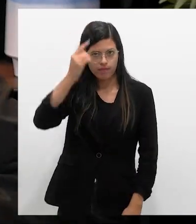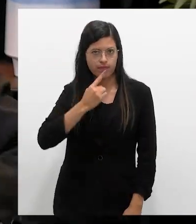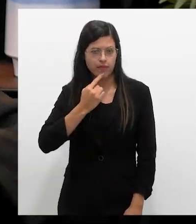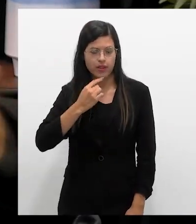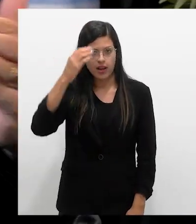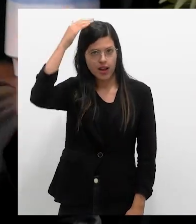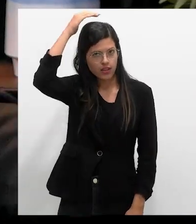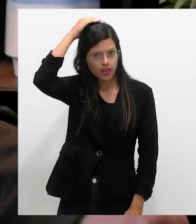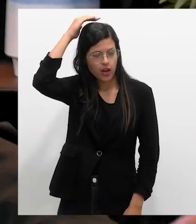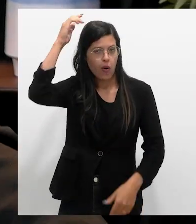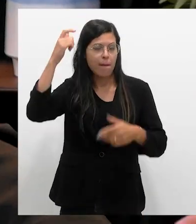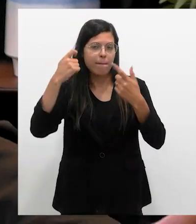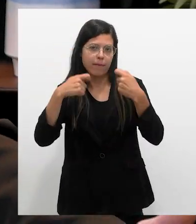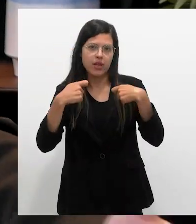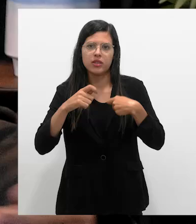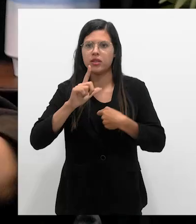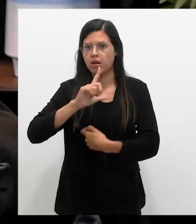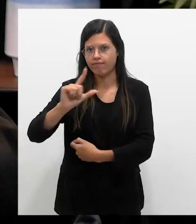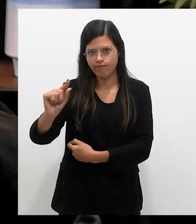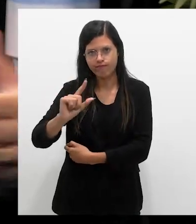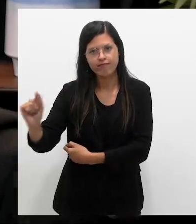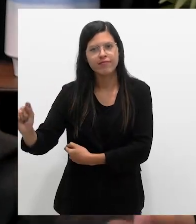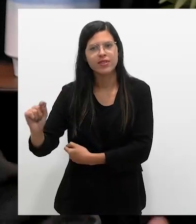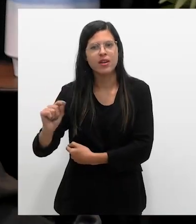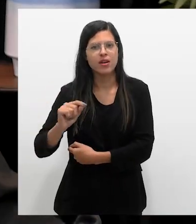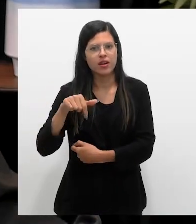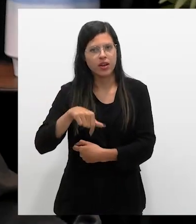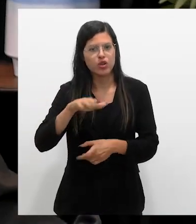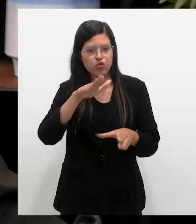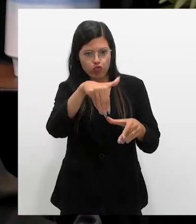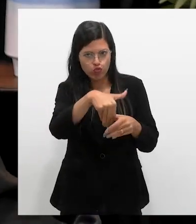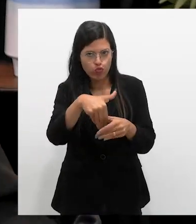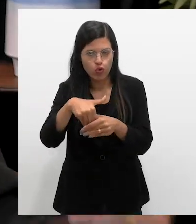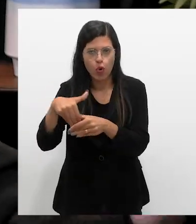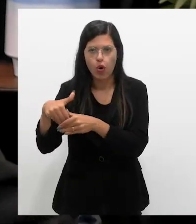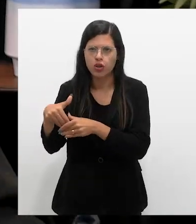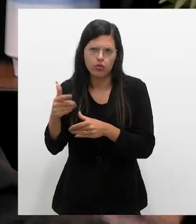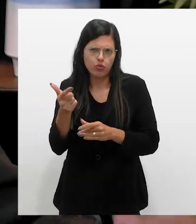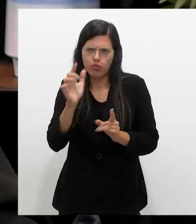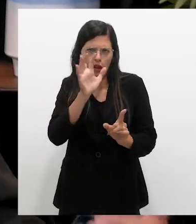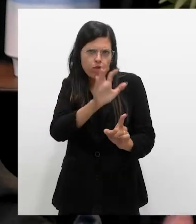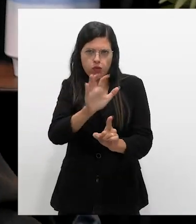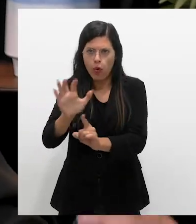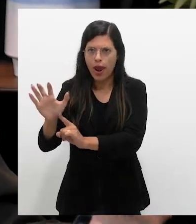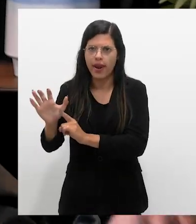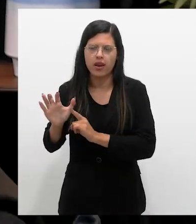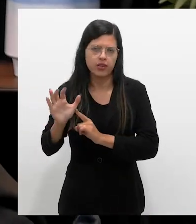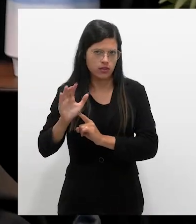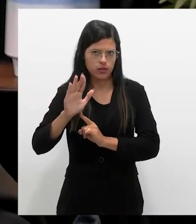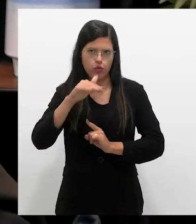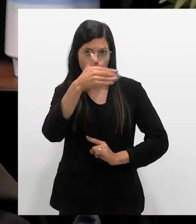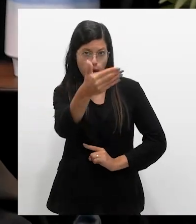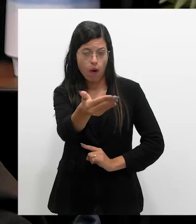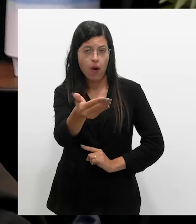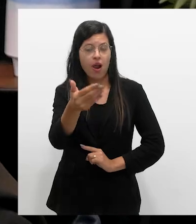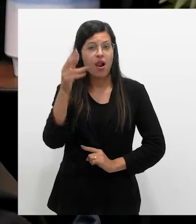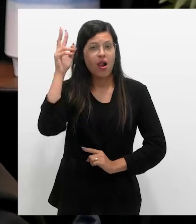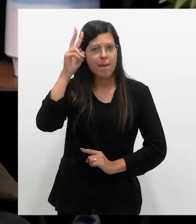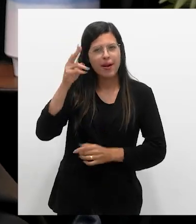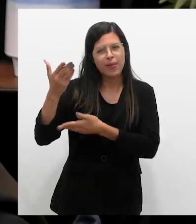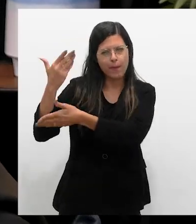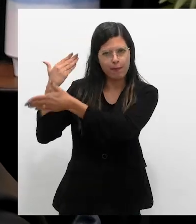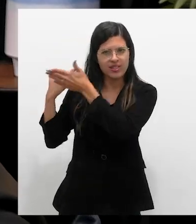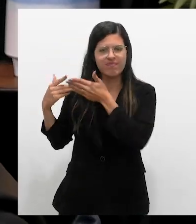agora se retirar, para que os cardeais possam votar entre si sem nenhuma pressão externa. Porque temos que lembrar